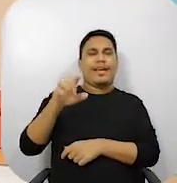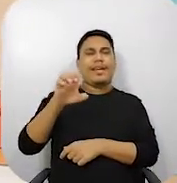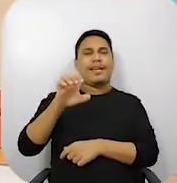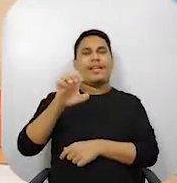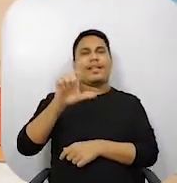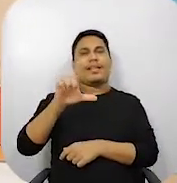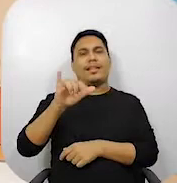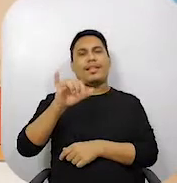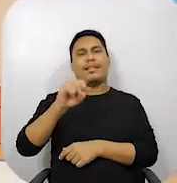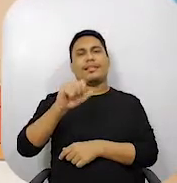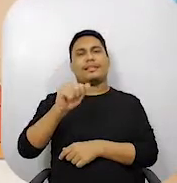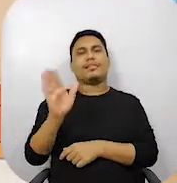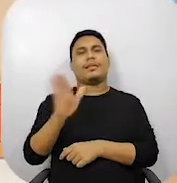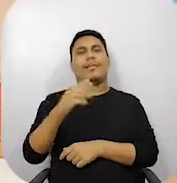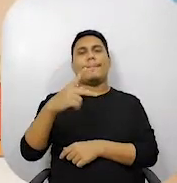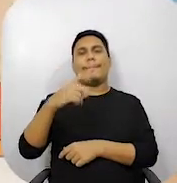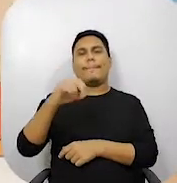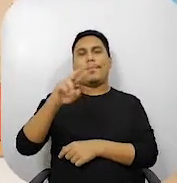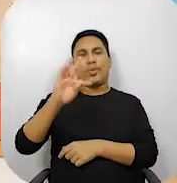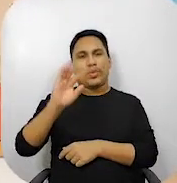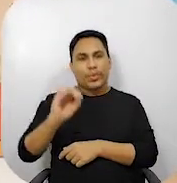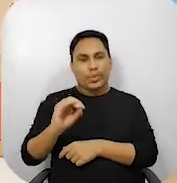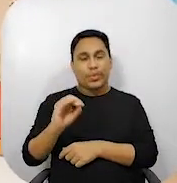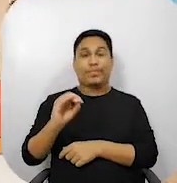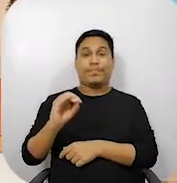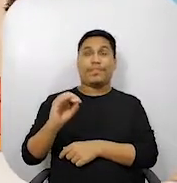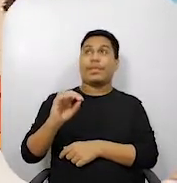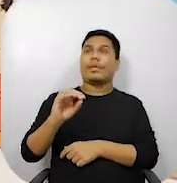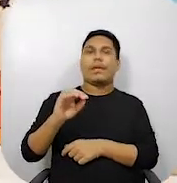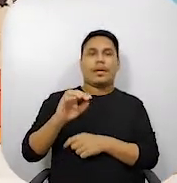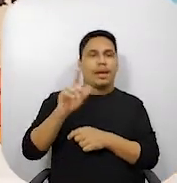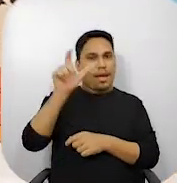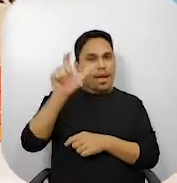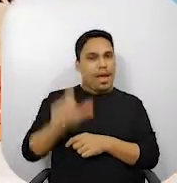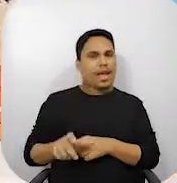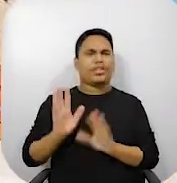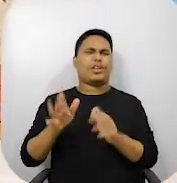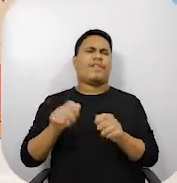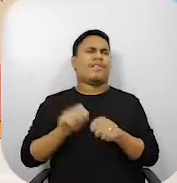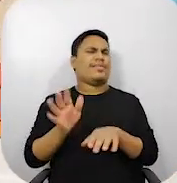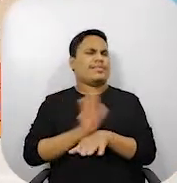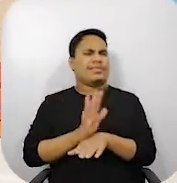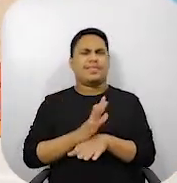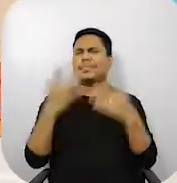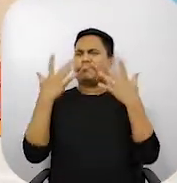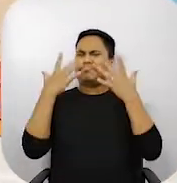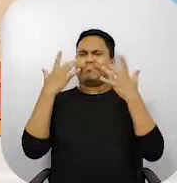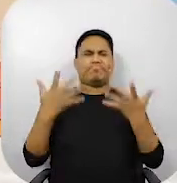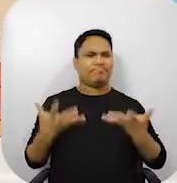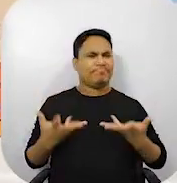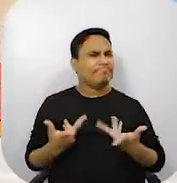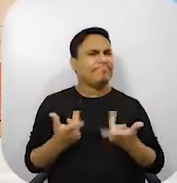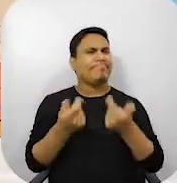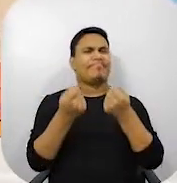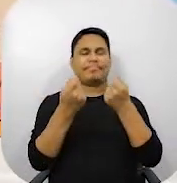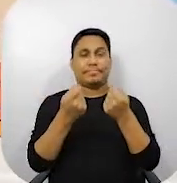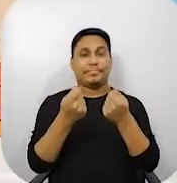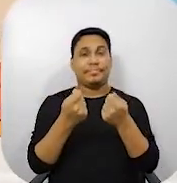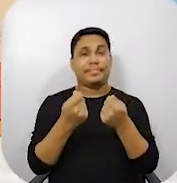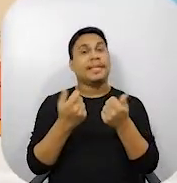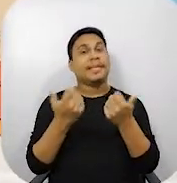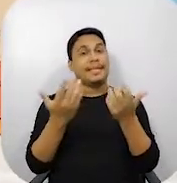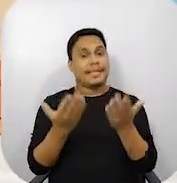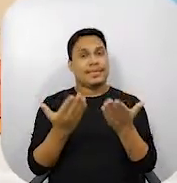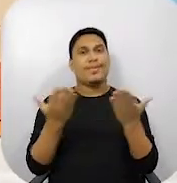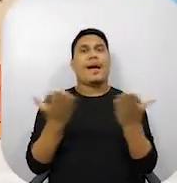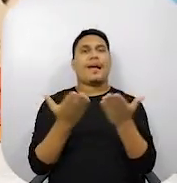filha de Tereza Porto Elisa que já fez cinema que faz chato lindamente uma artista maravilhosa e aí tá